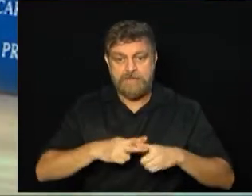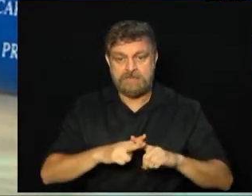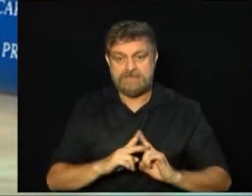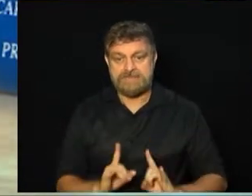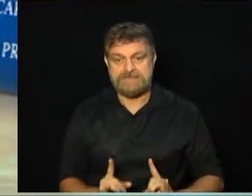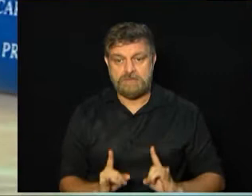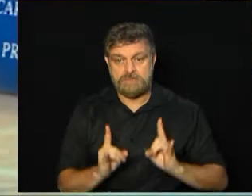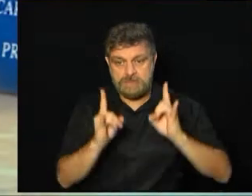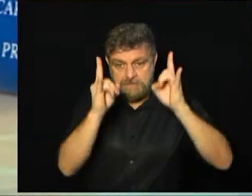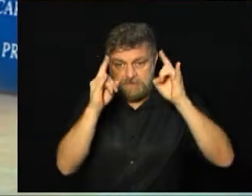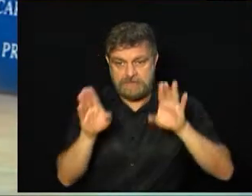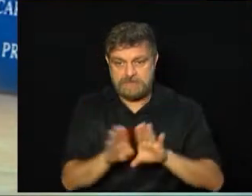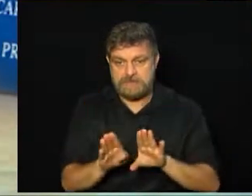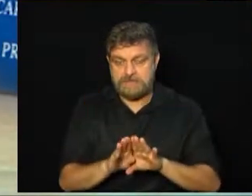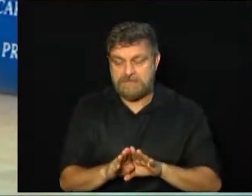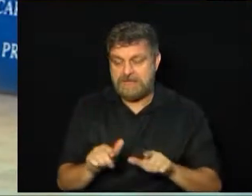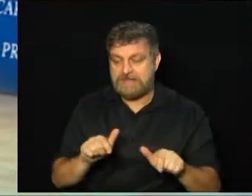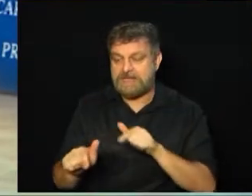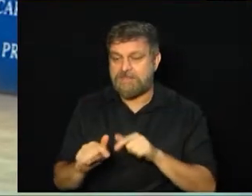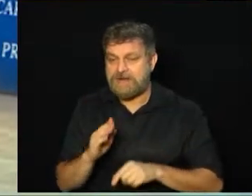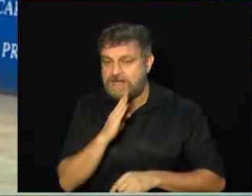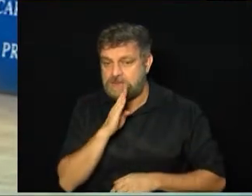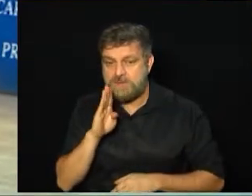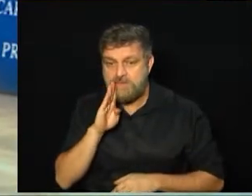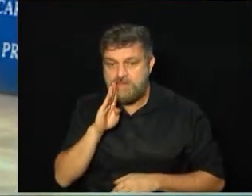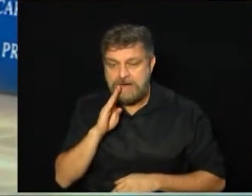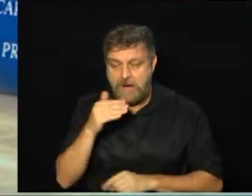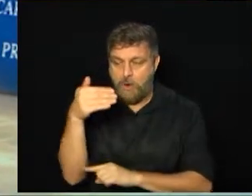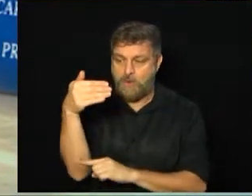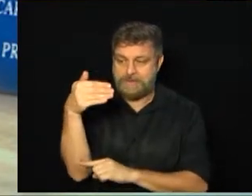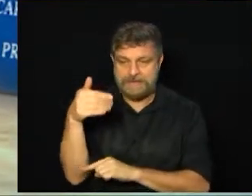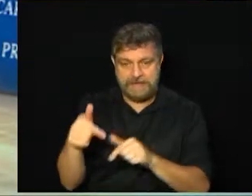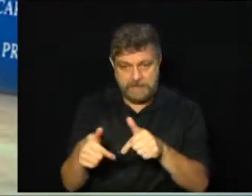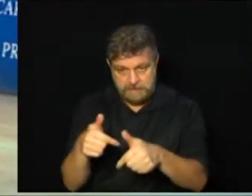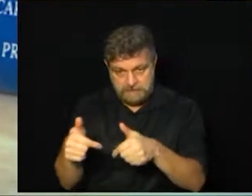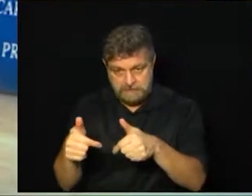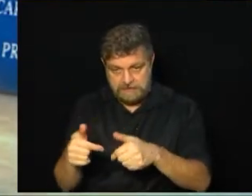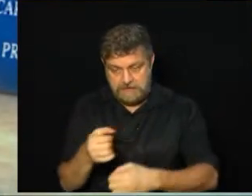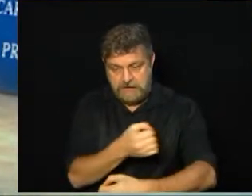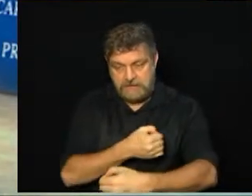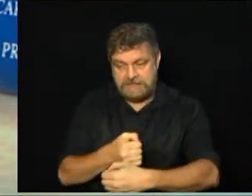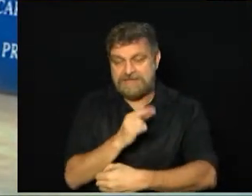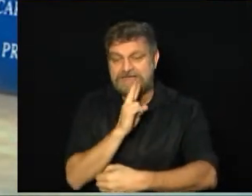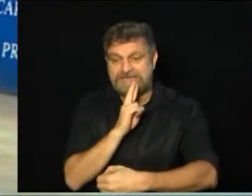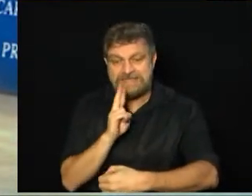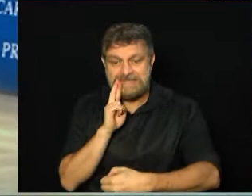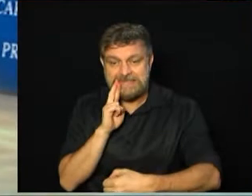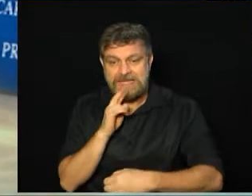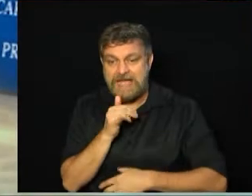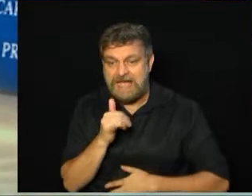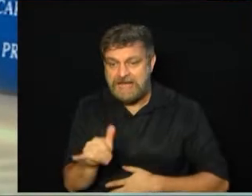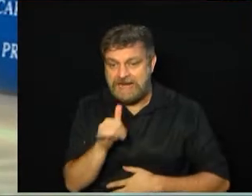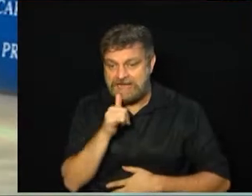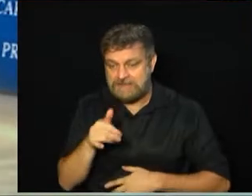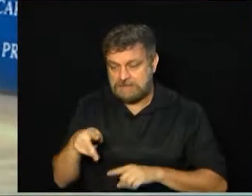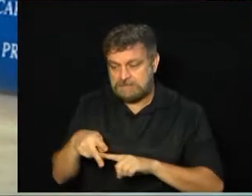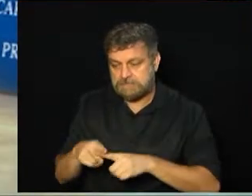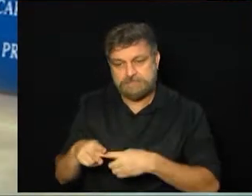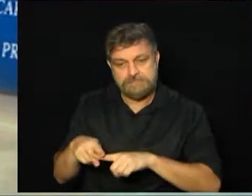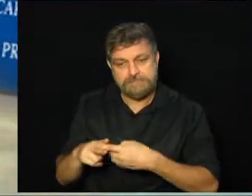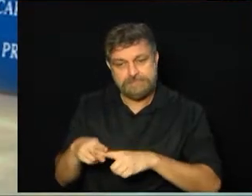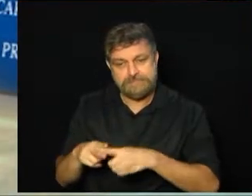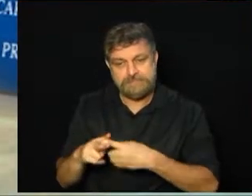predial, barman, camareira de hotel, cozinheiro de restaurante, eletricista de